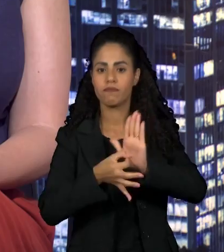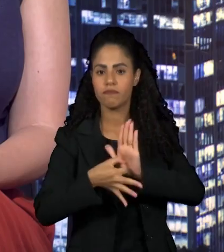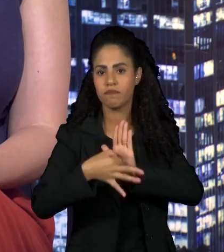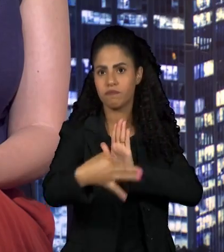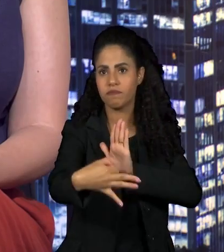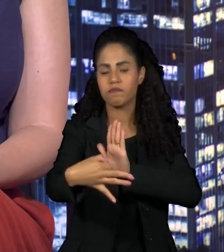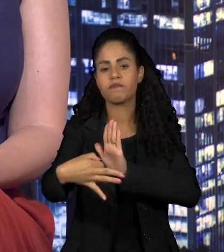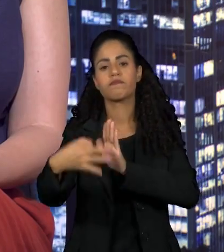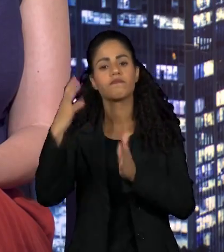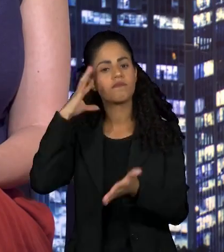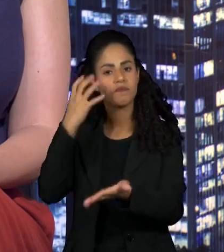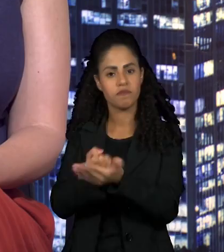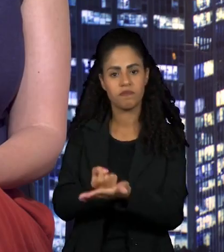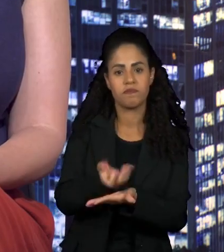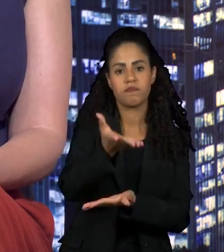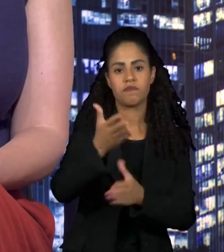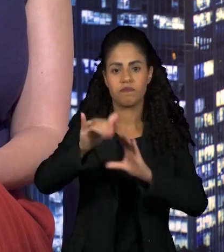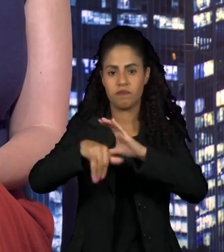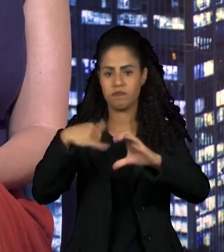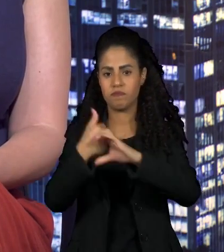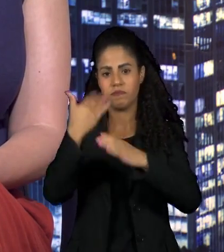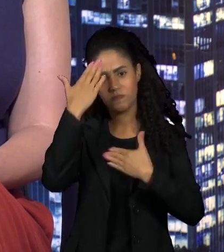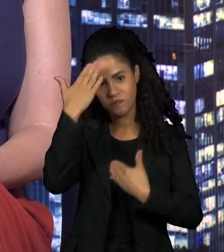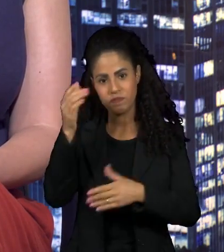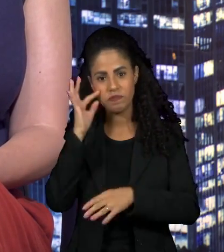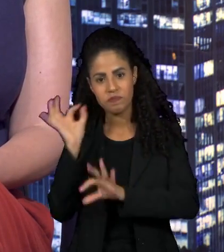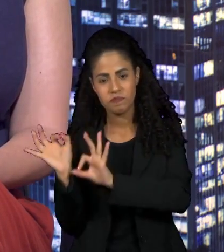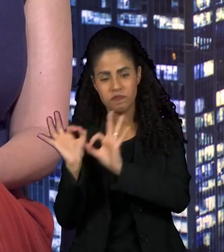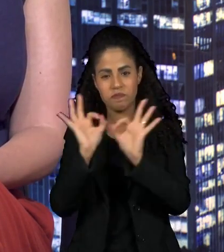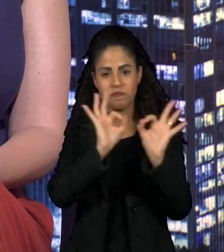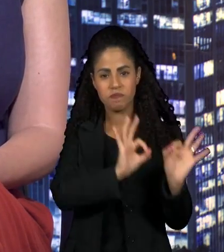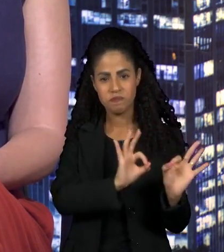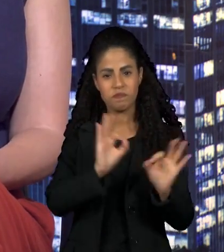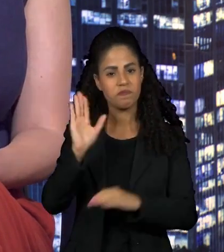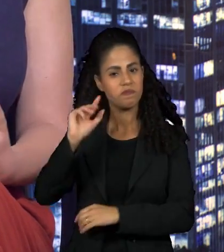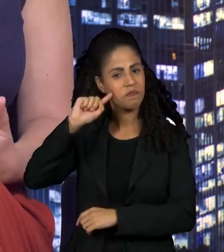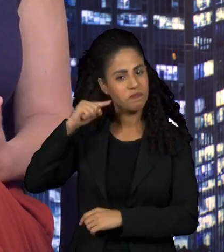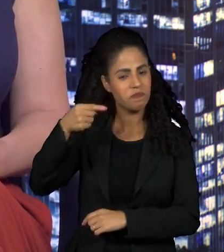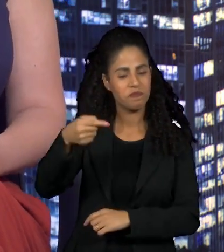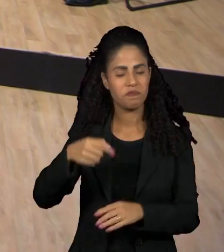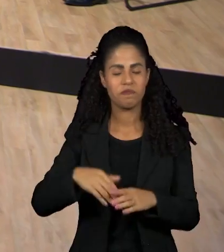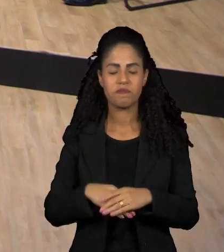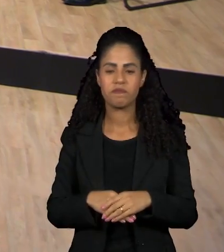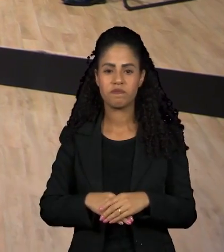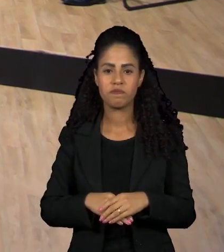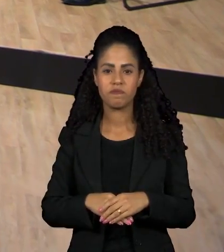Acompanhe nosso podcast, nosso canal no YouTube. Obrigada pela sua companhia. Até a próxima.